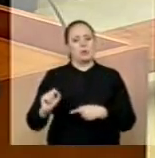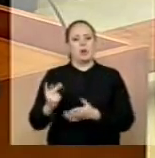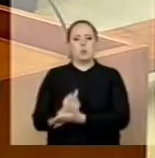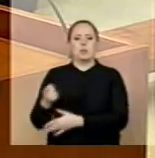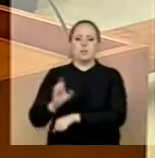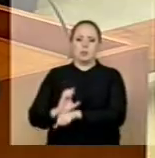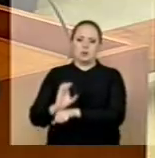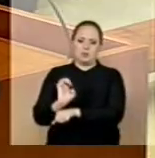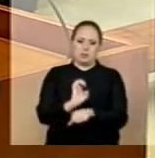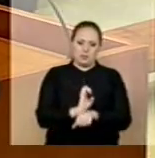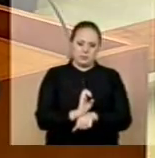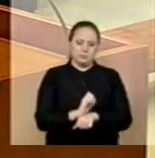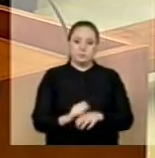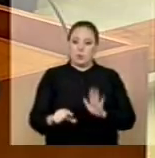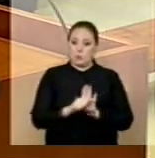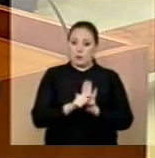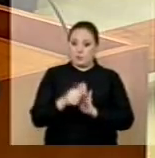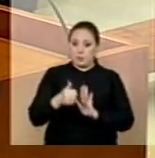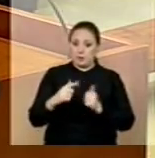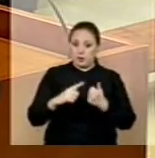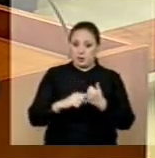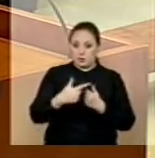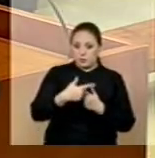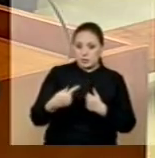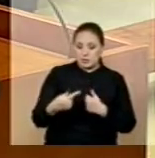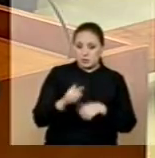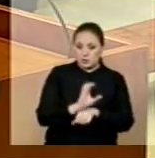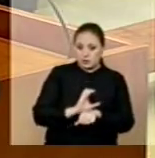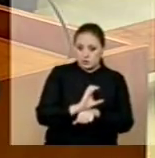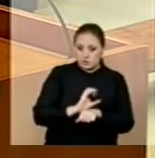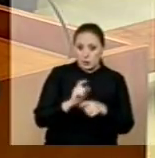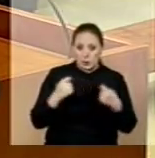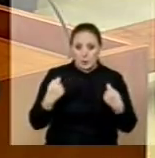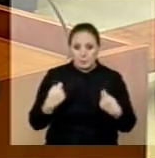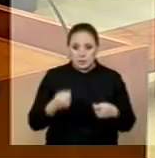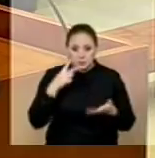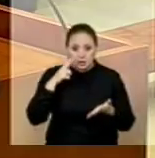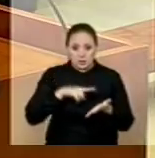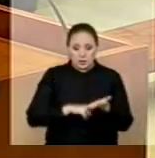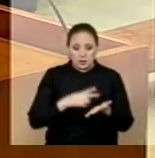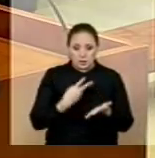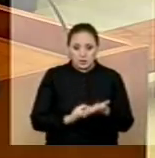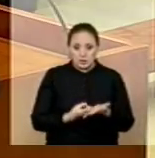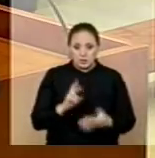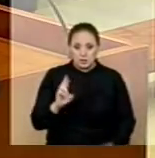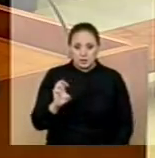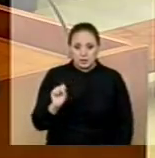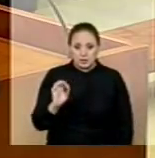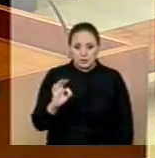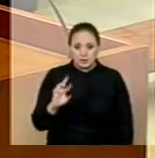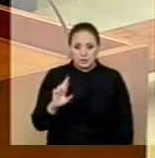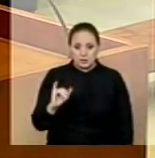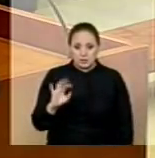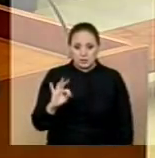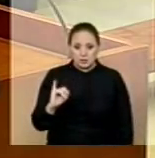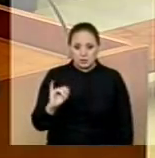estaduais. O parágrafo 1º do artigo 27 da Constituição precisa ser interpretado restritivamente quando se